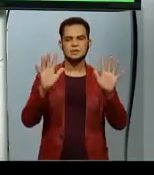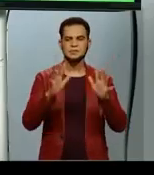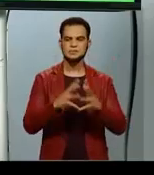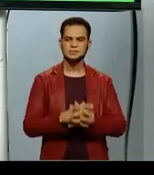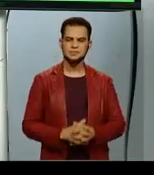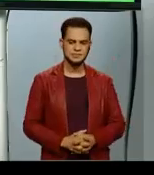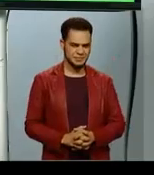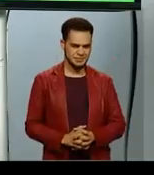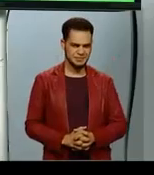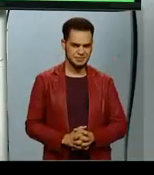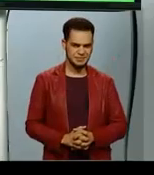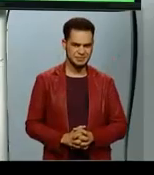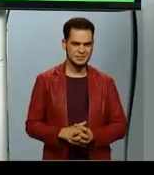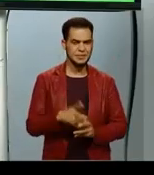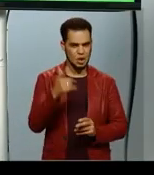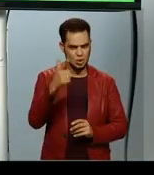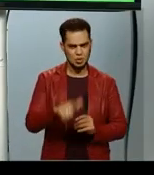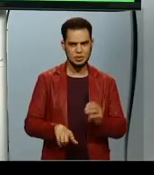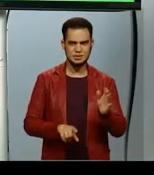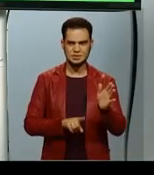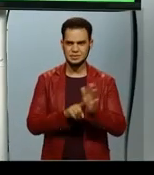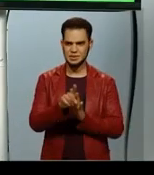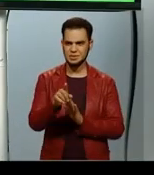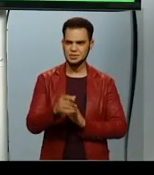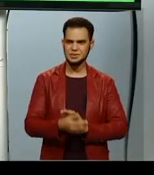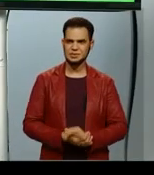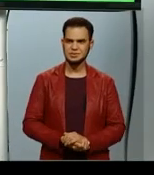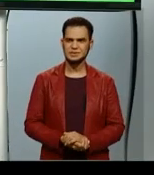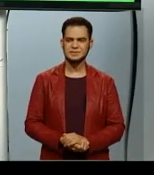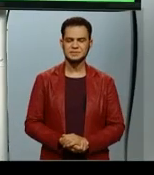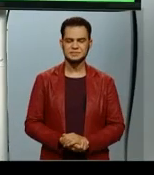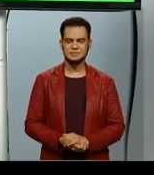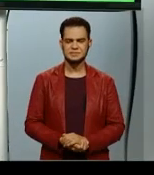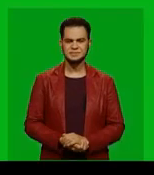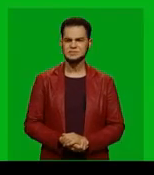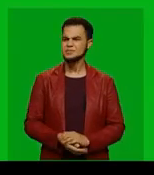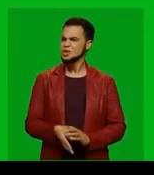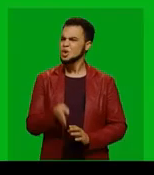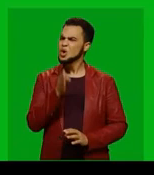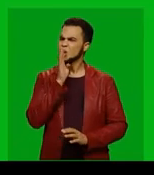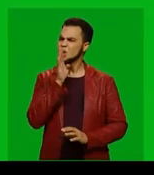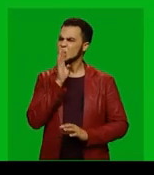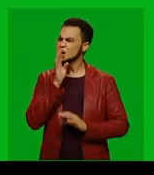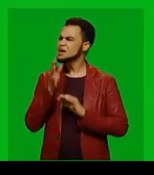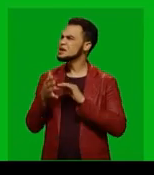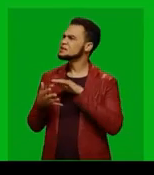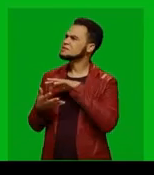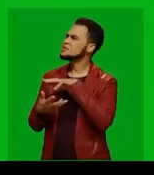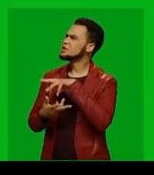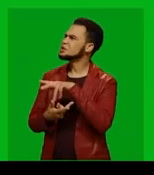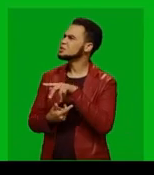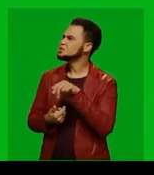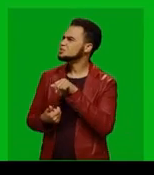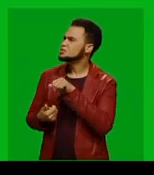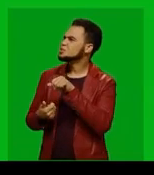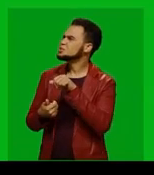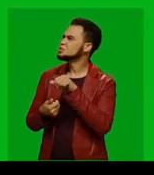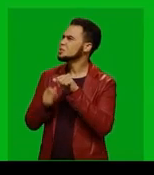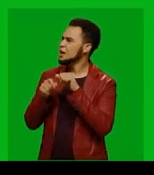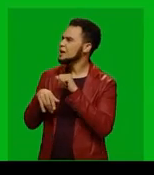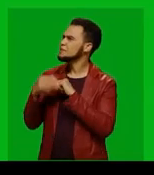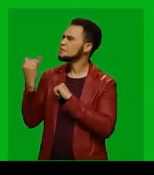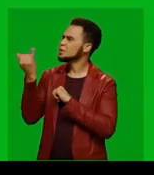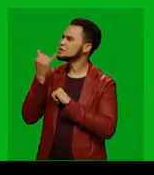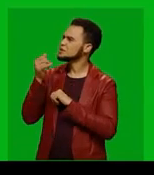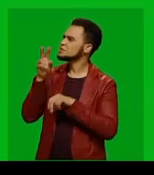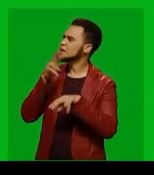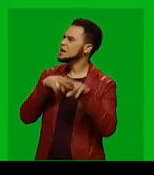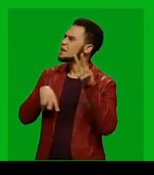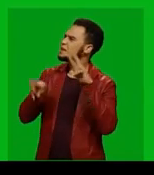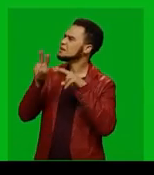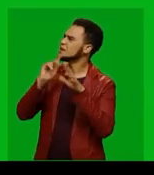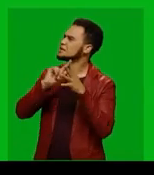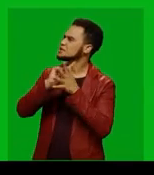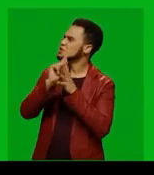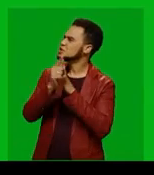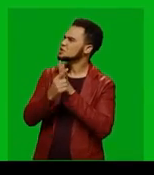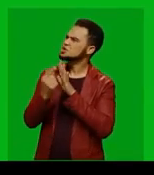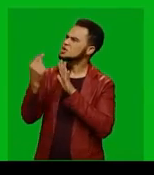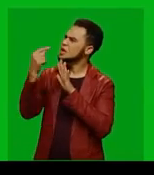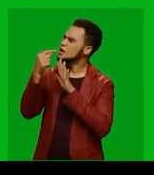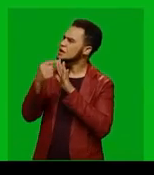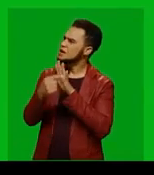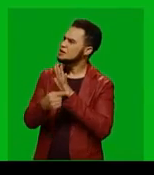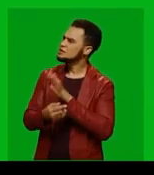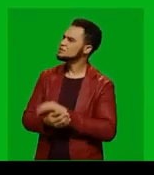próxima pergunta. O conhecimento de mundo é importante para ler esses gêneros, Fernando? Esses gêneros